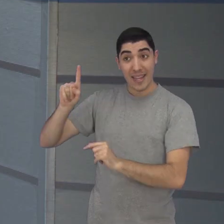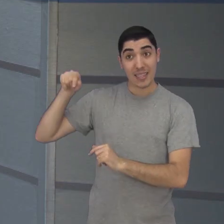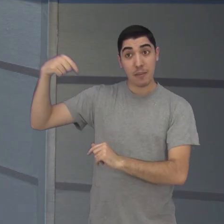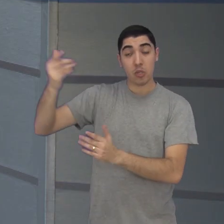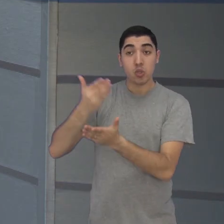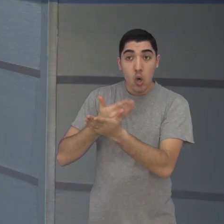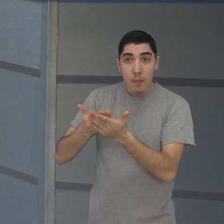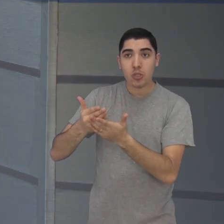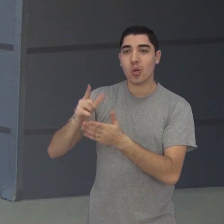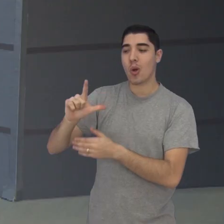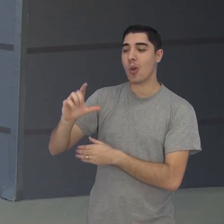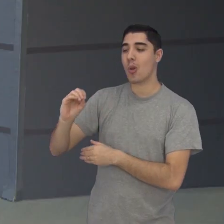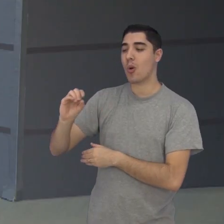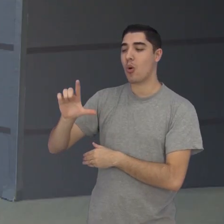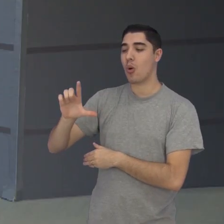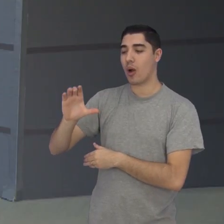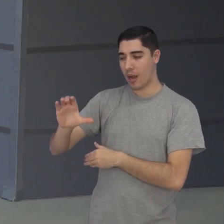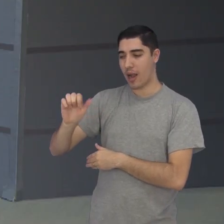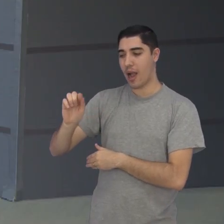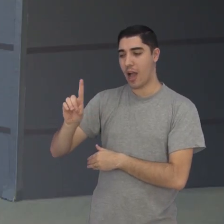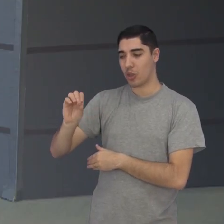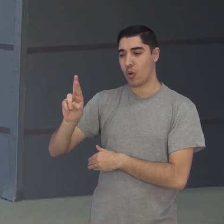da locadora tal, começou os